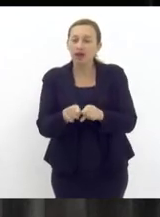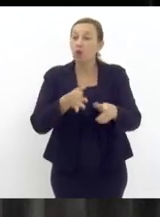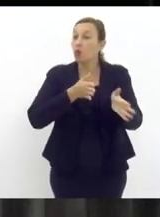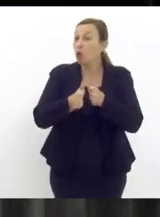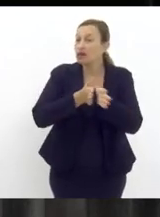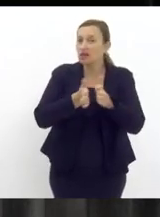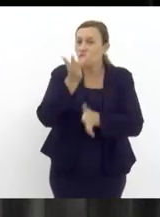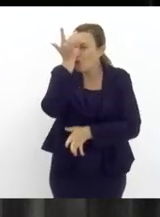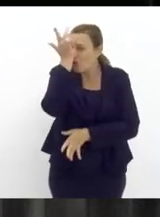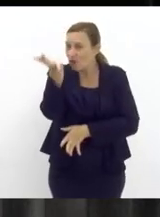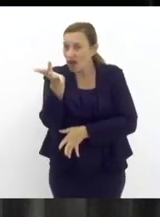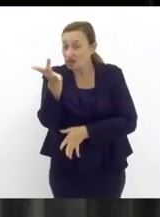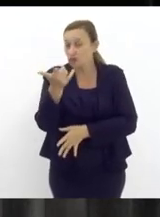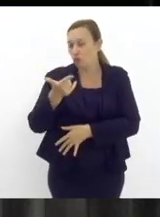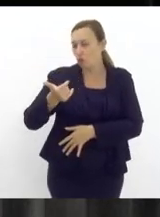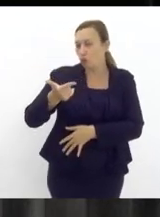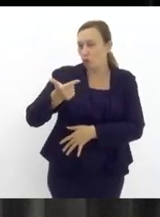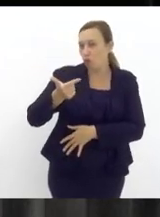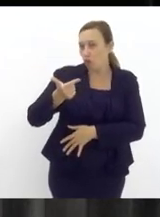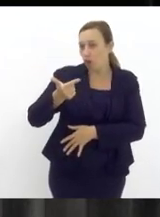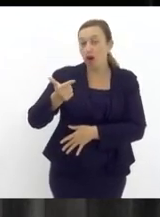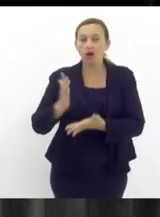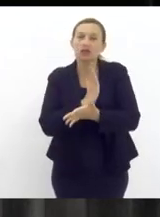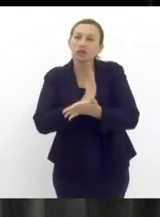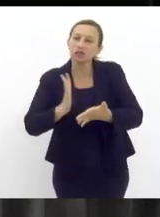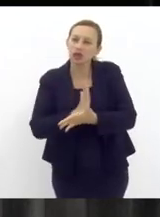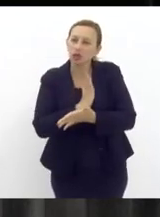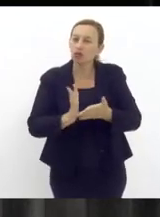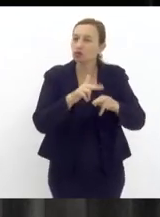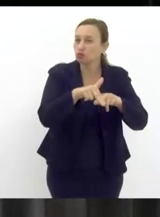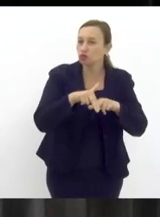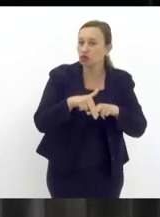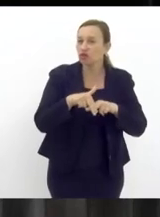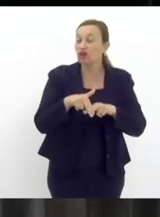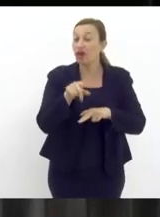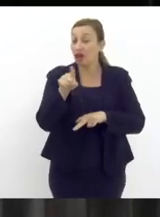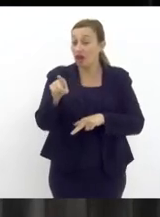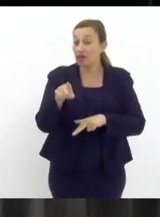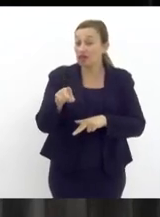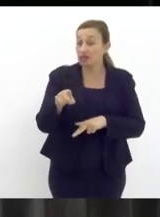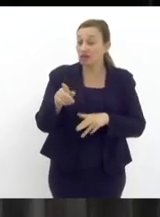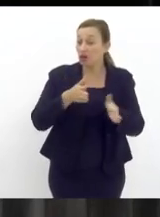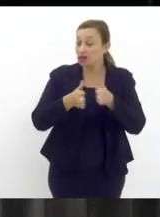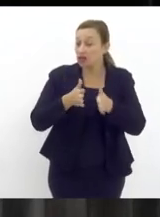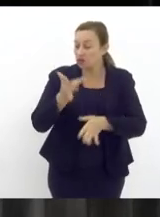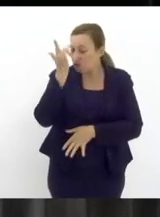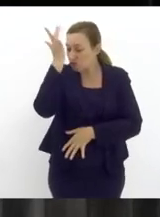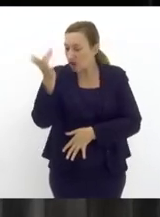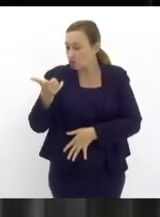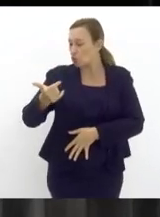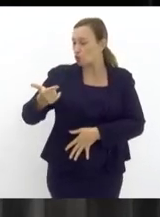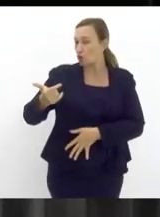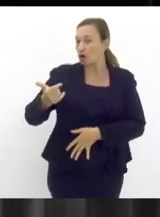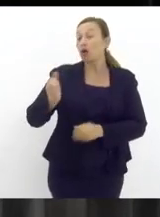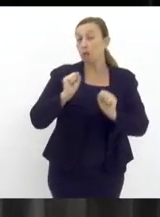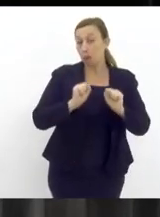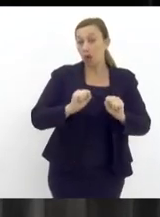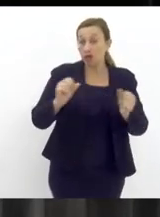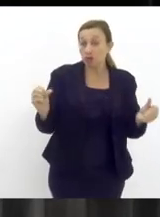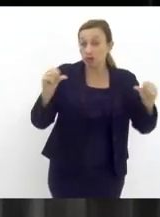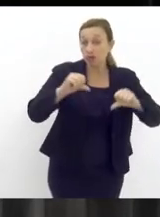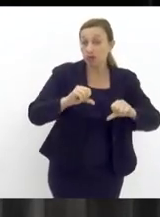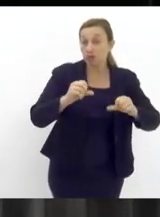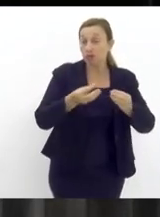fácil a armas em alguns casos é esse acesso fácil as armas de fogo também pode tornar mais